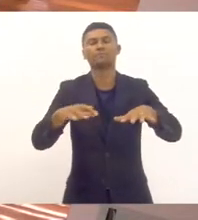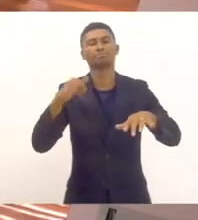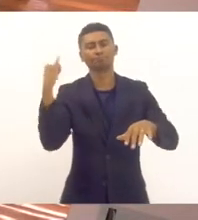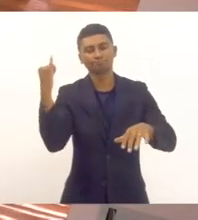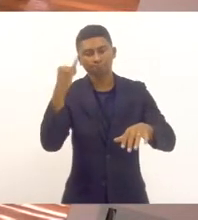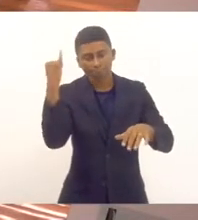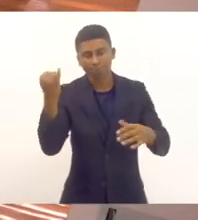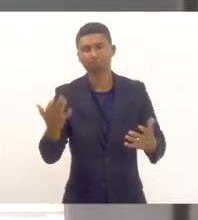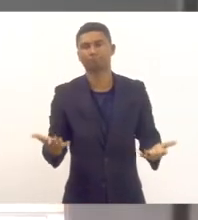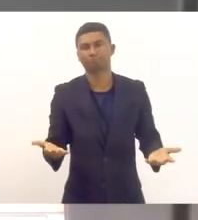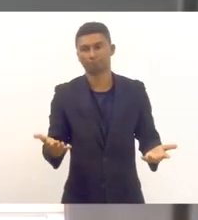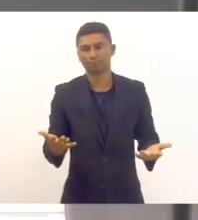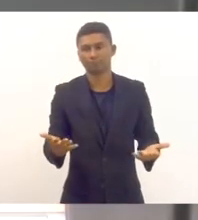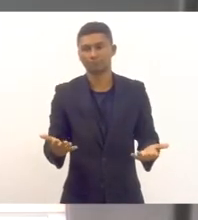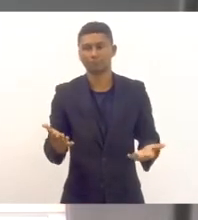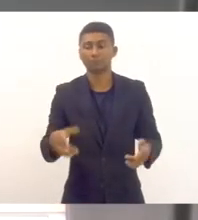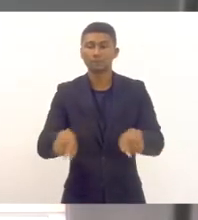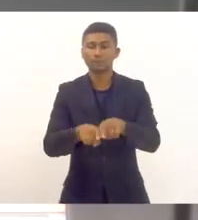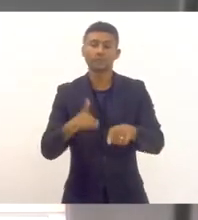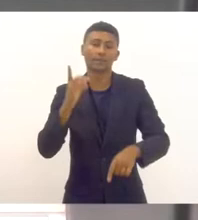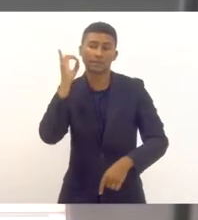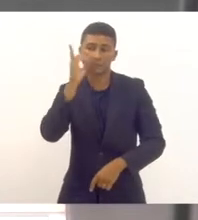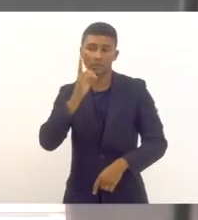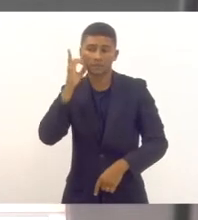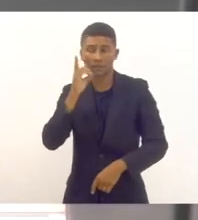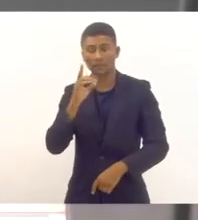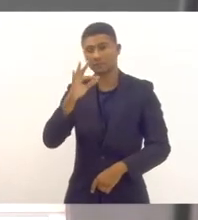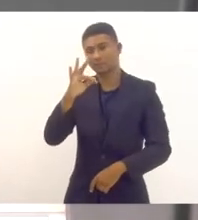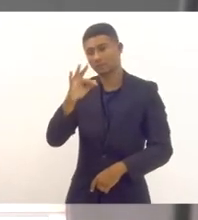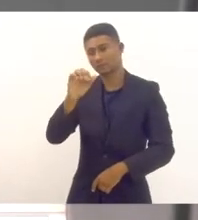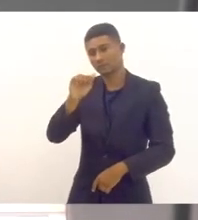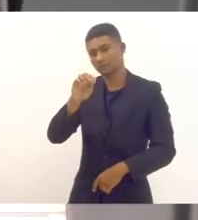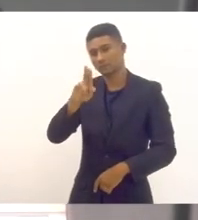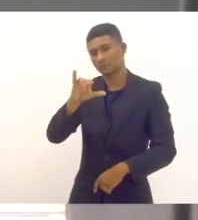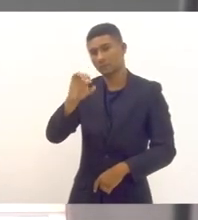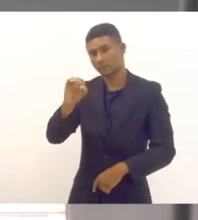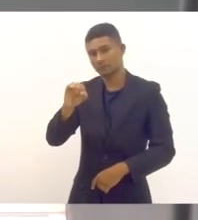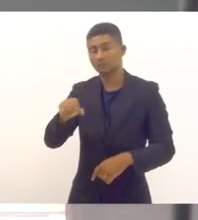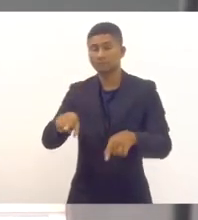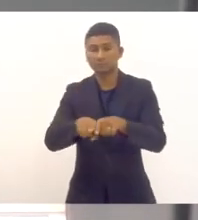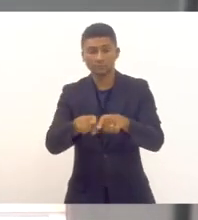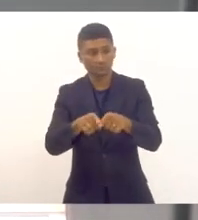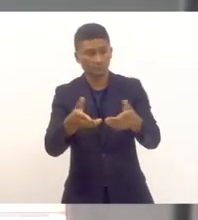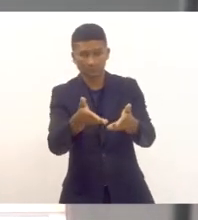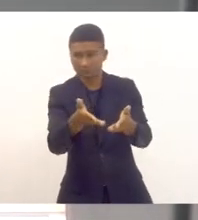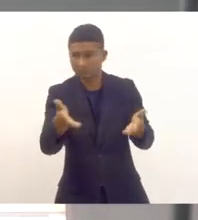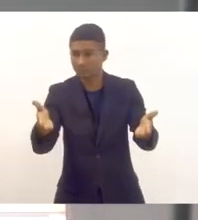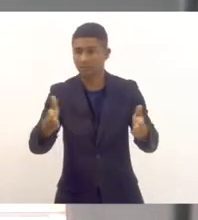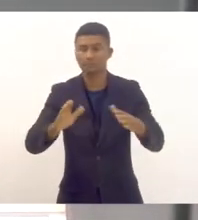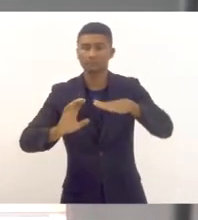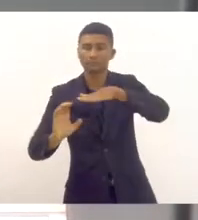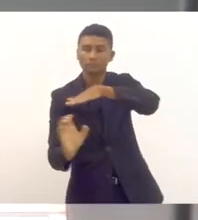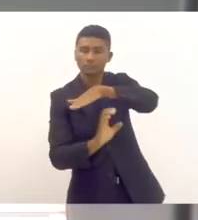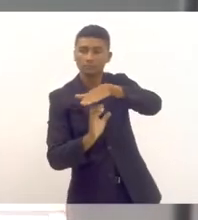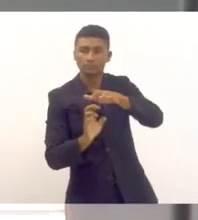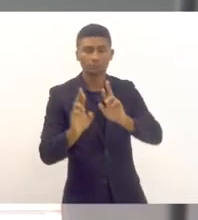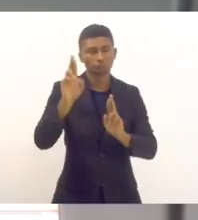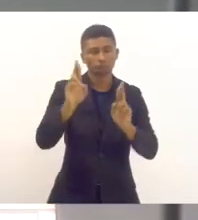Ao nosso nobre deputado, Fábio Silva, aos empresários, né, que hoje todo mundo